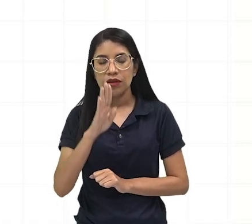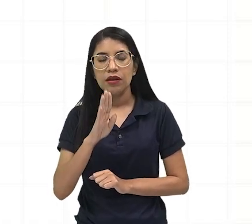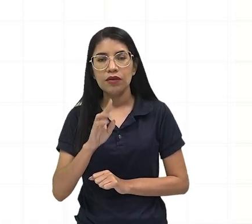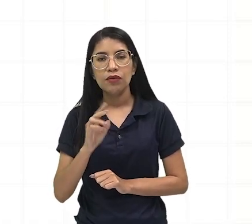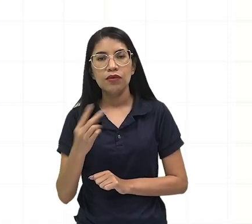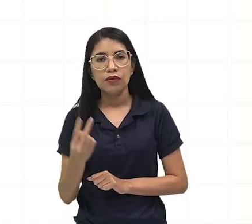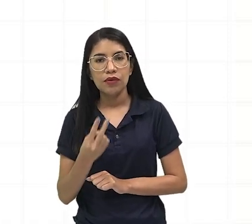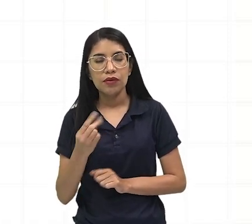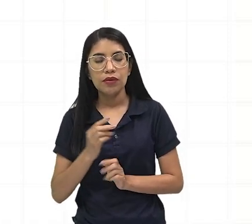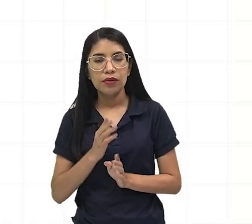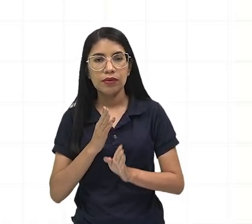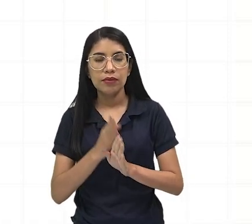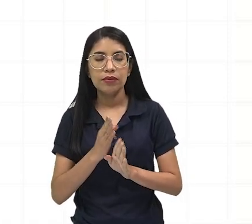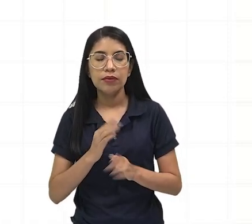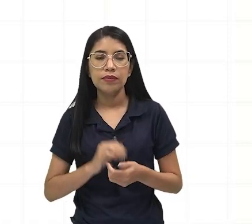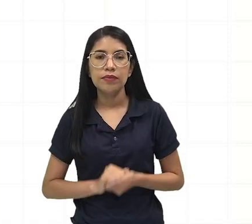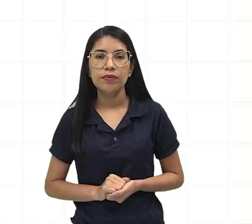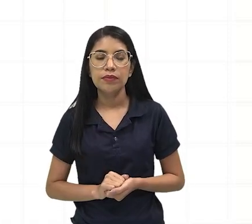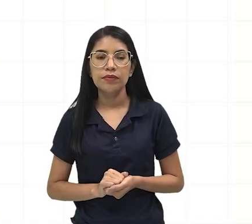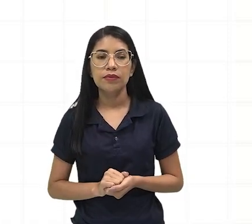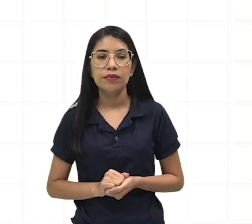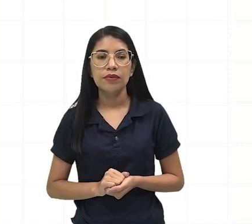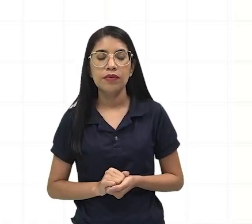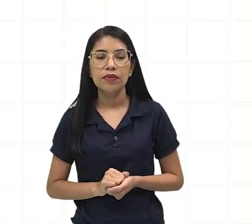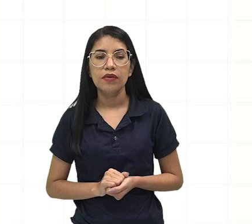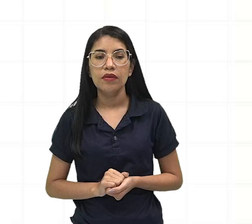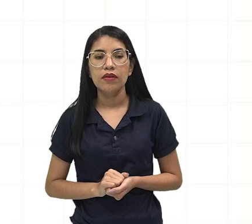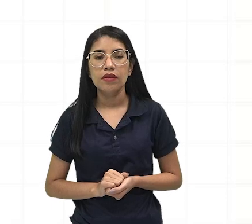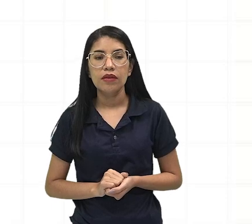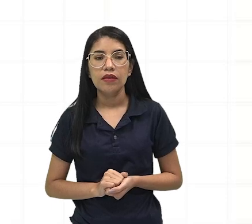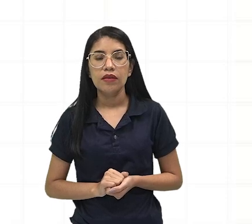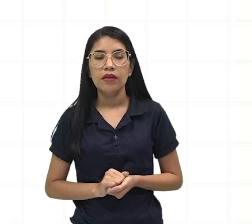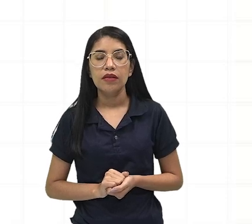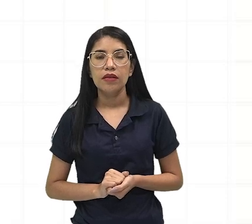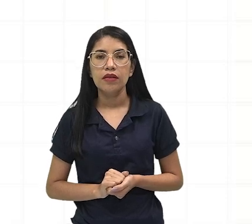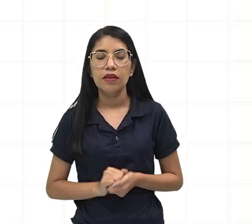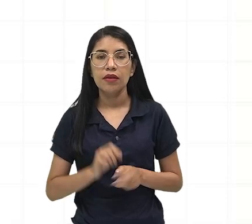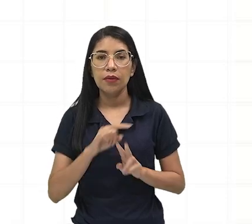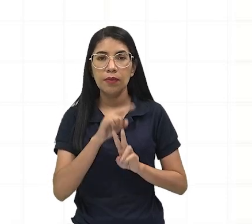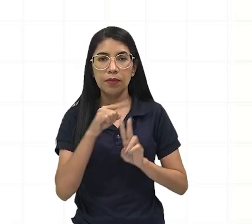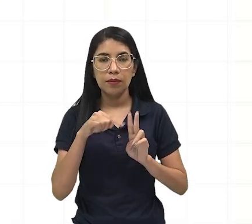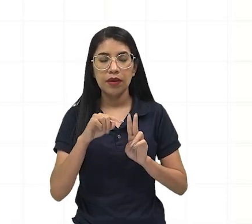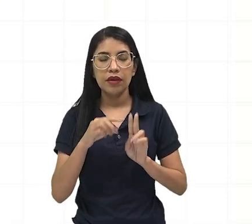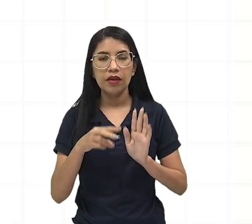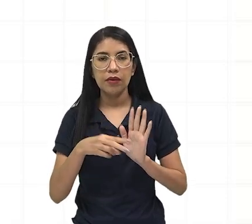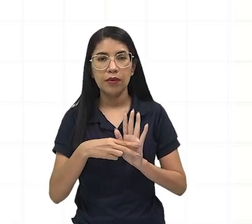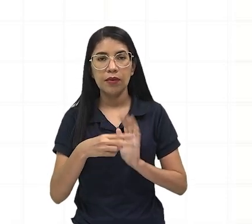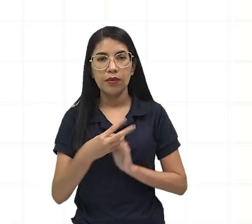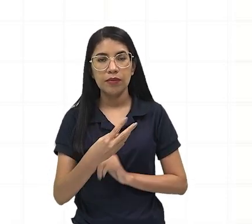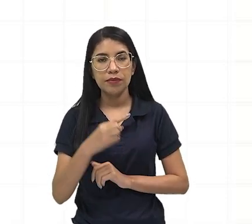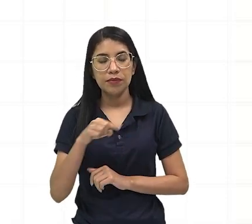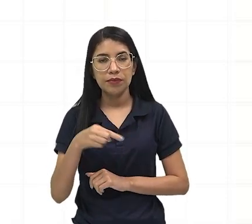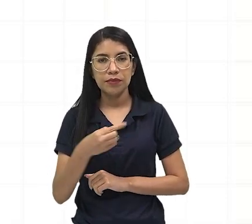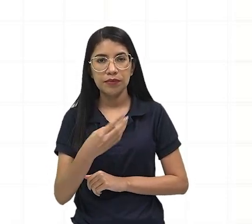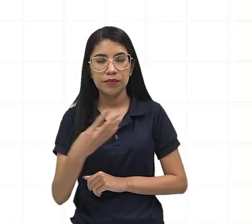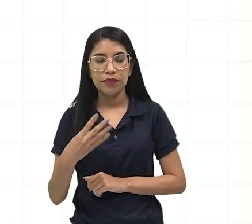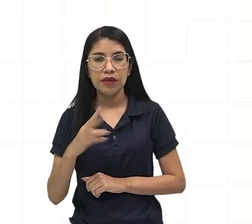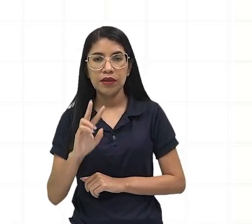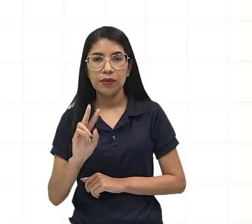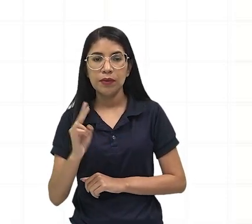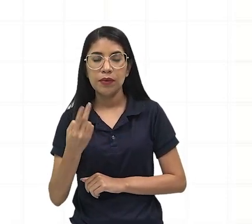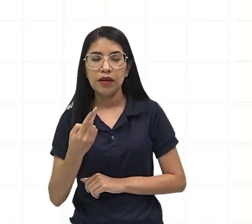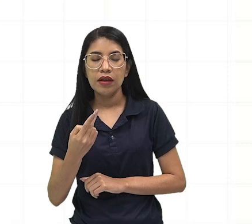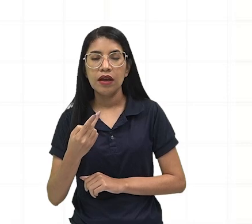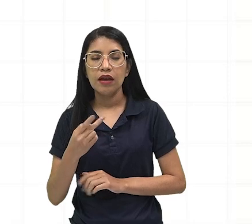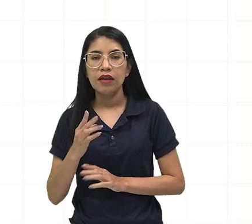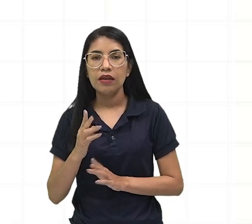que na fórmula R ao quadrado. O π, 3,14. E o H,